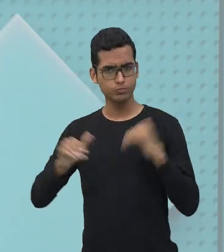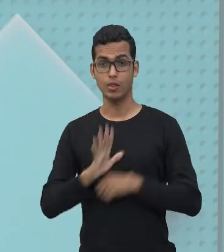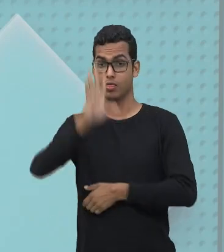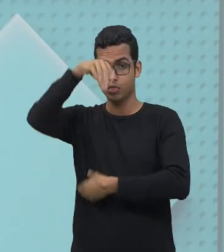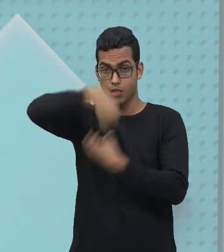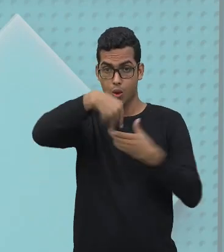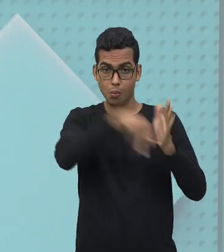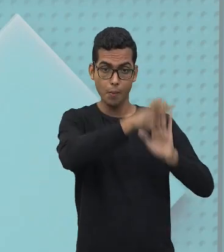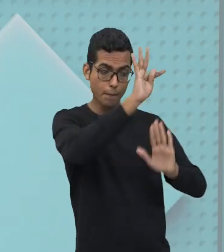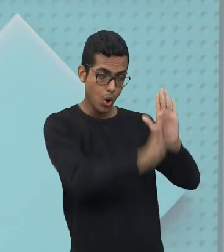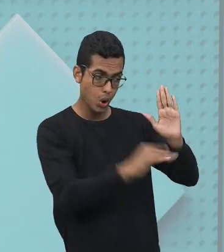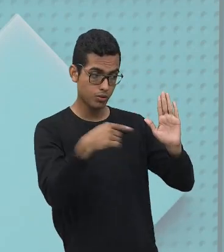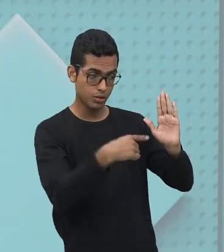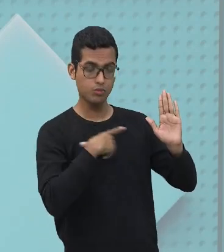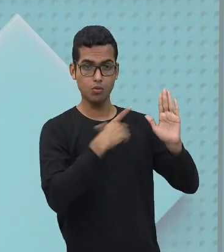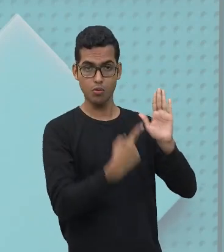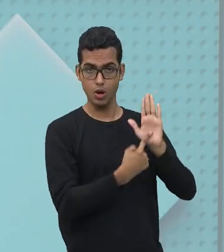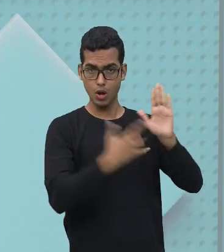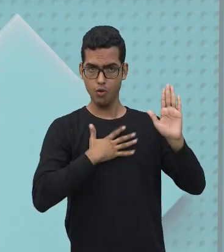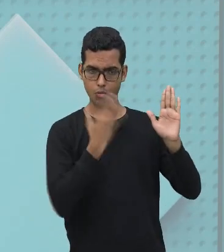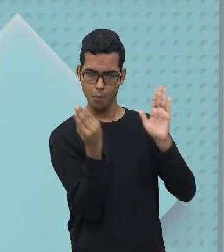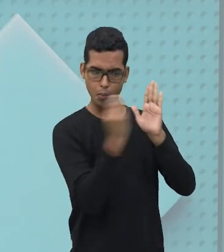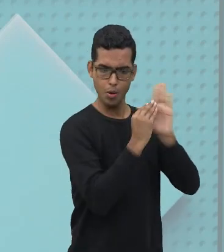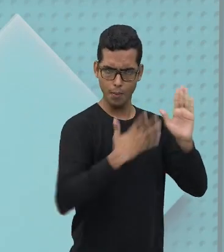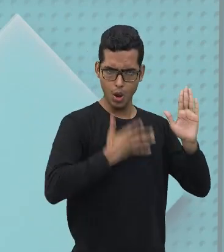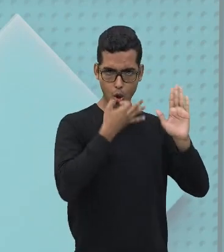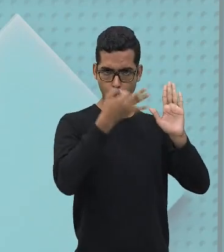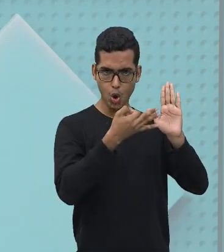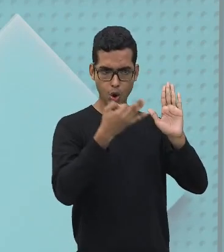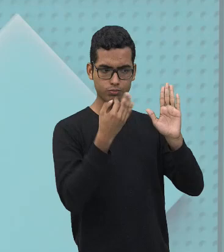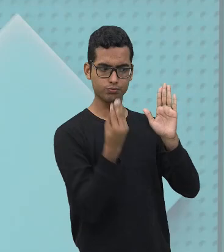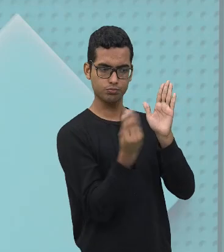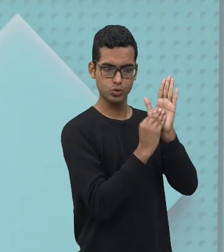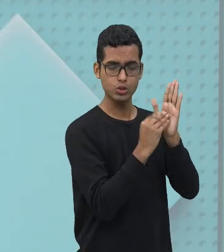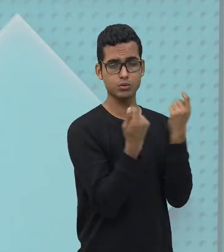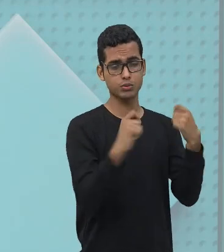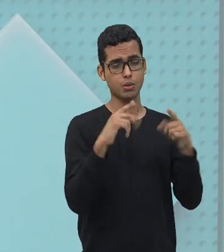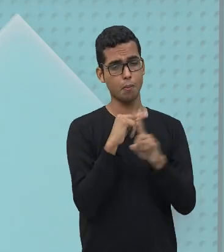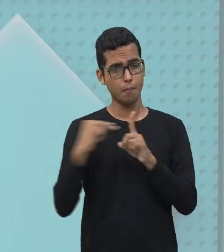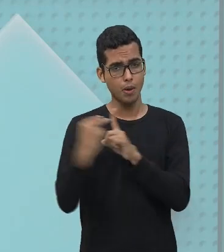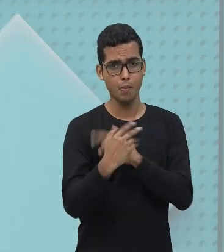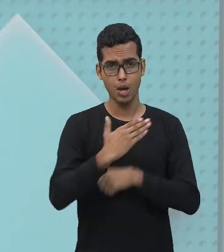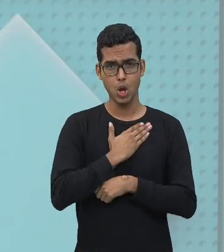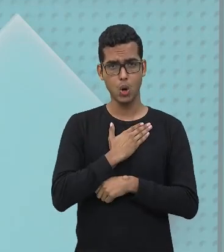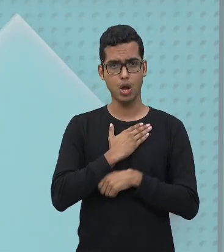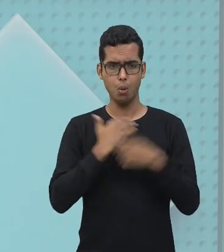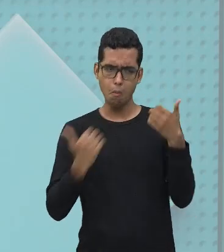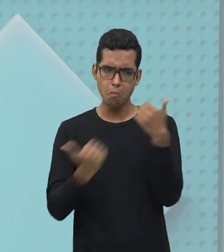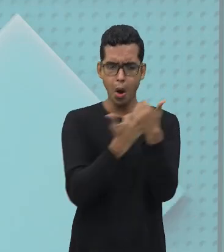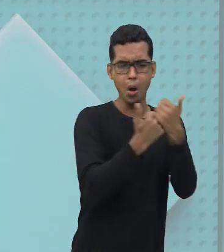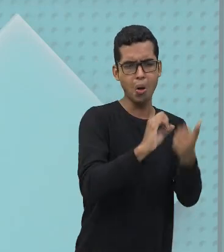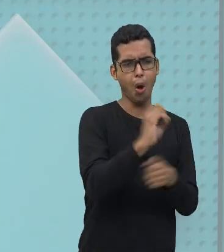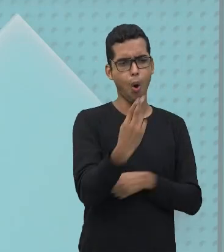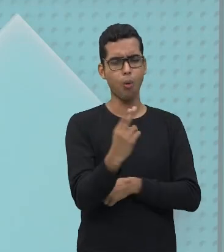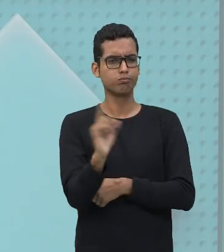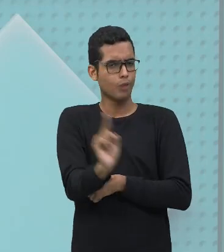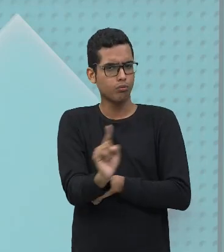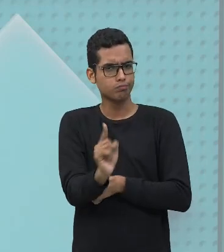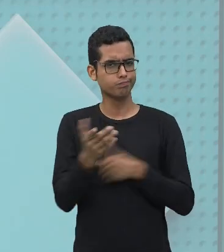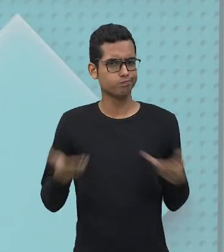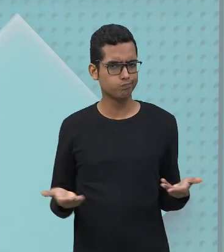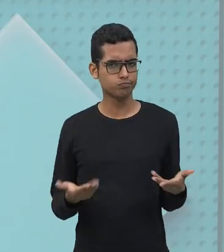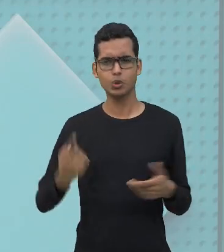vou emitir a minha opinião, eu preciso ter um ponto de vista. Sou a favor ou sou contra? O que eu penso a respeito desse